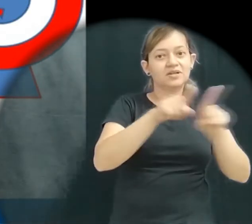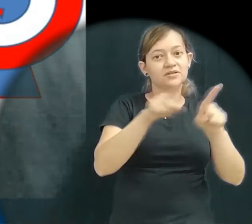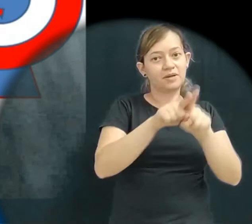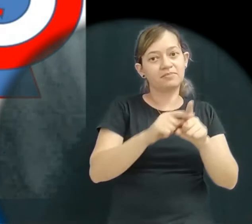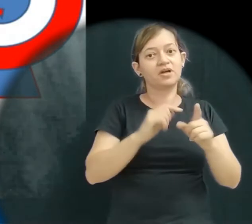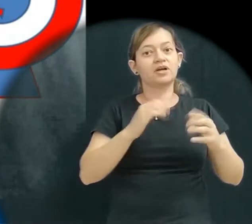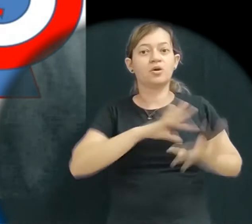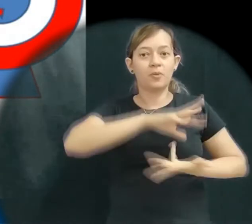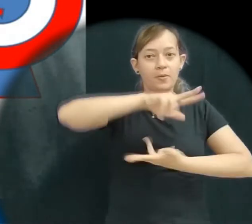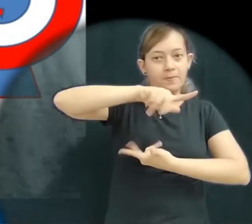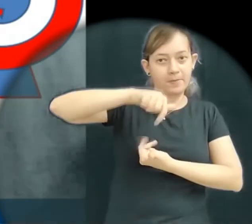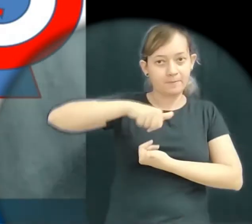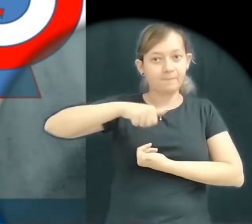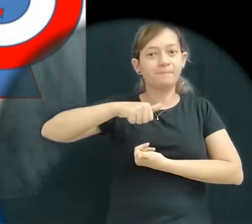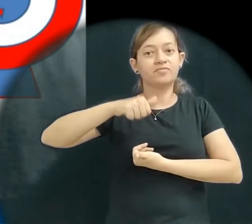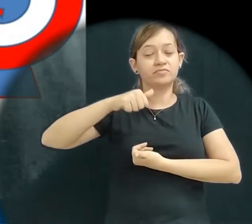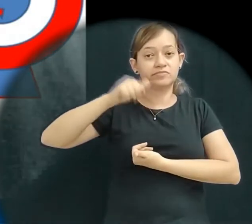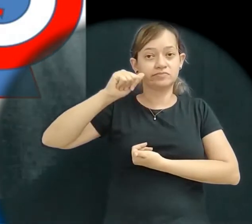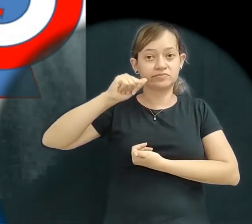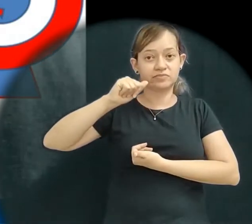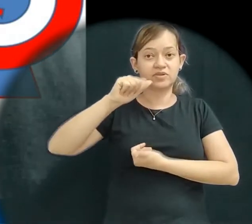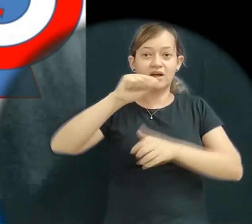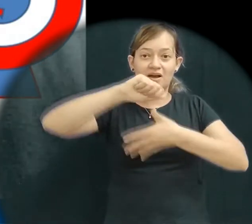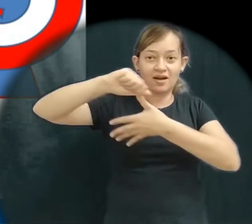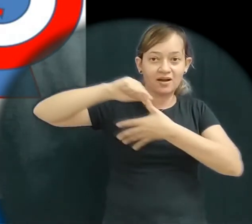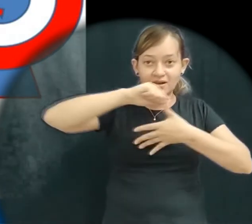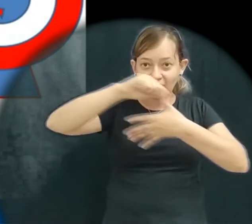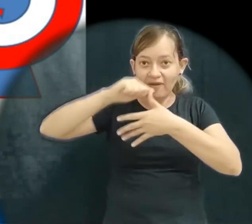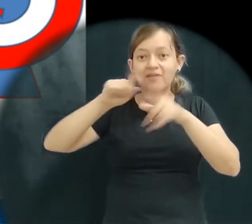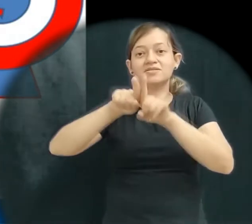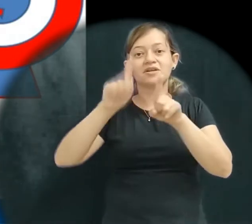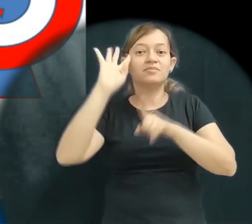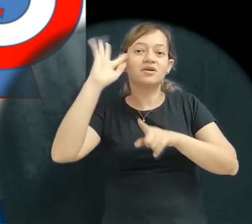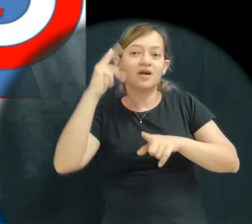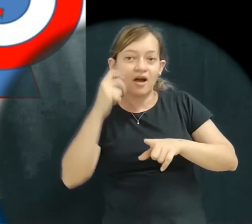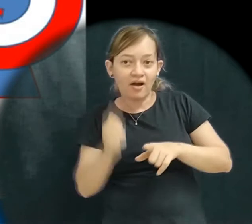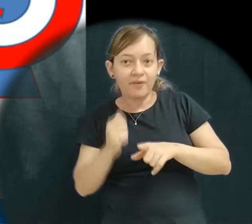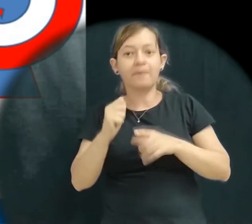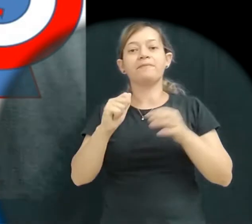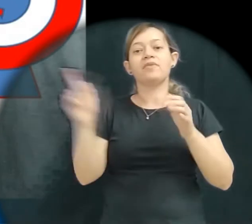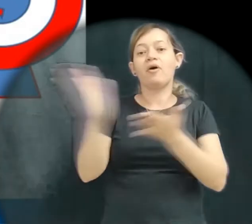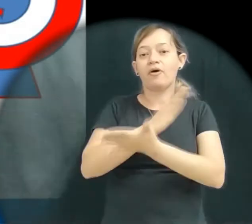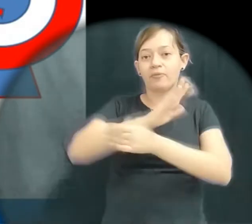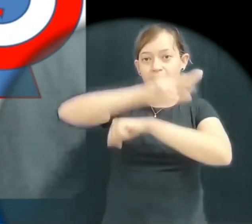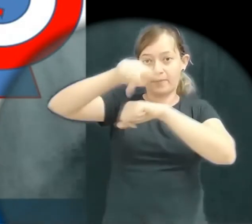pelo mundo, especialmente na Ásia e na África. Alguns países africanos foram libertos, por exemplo,